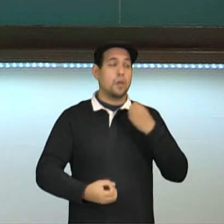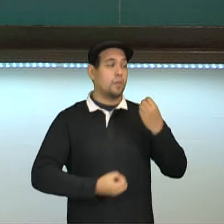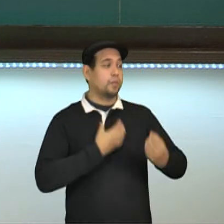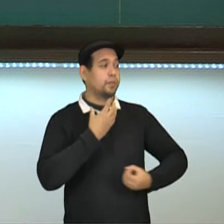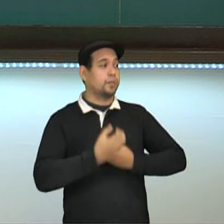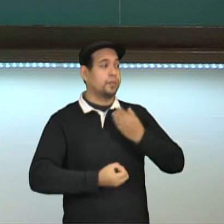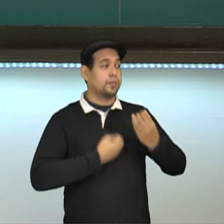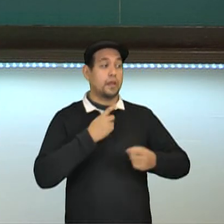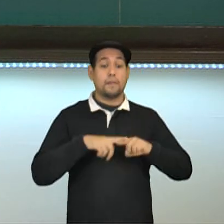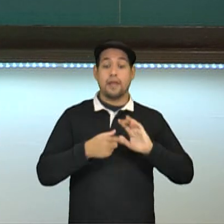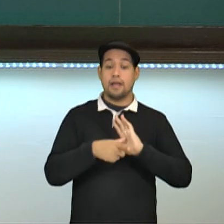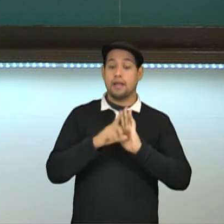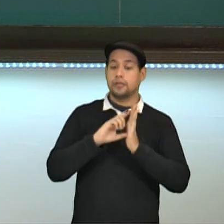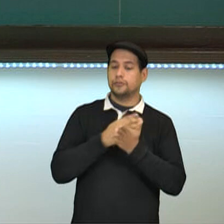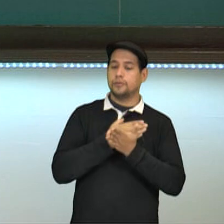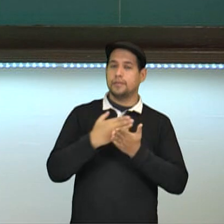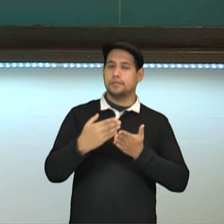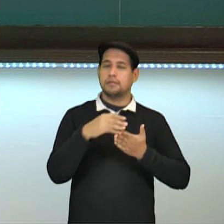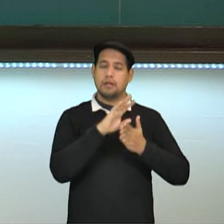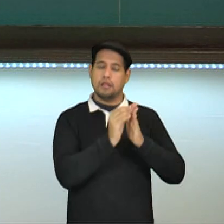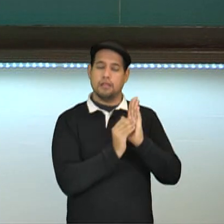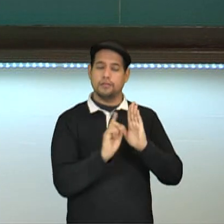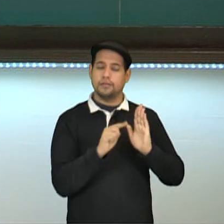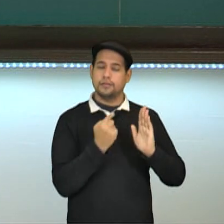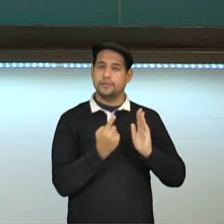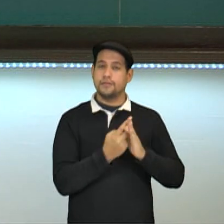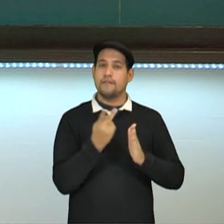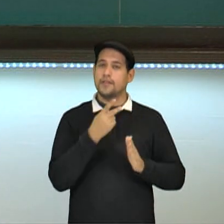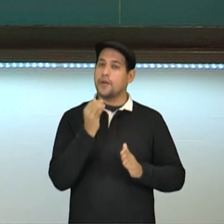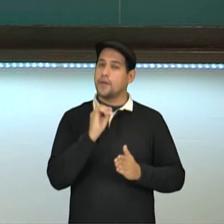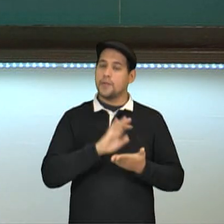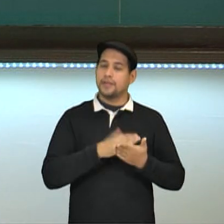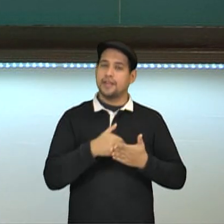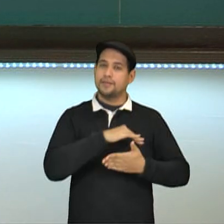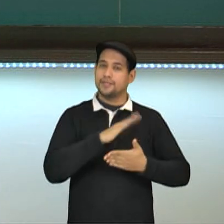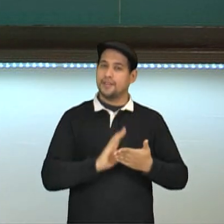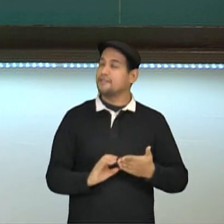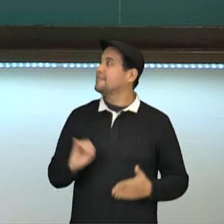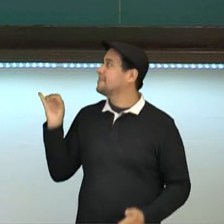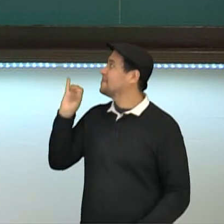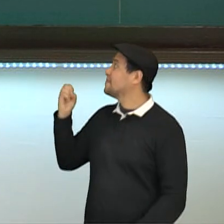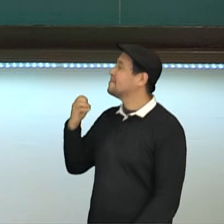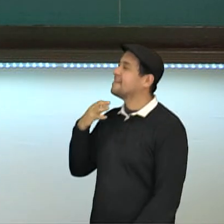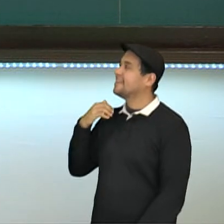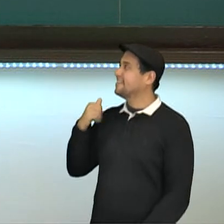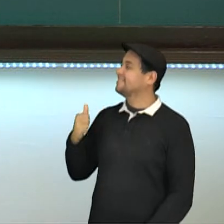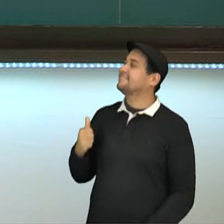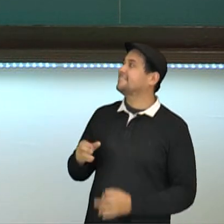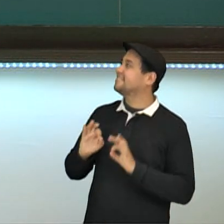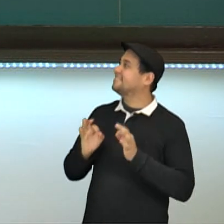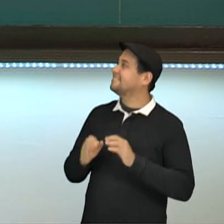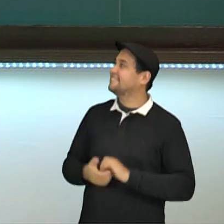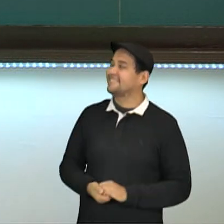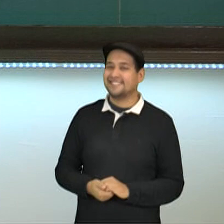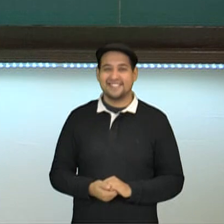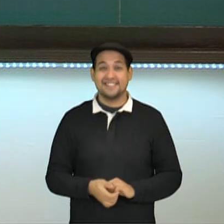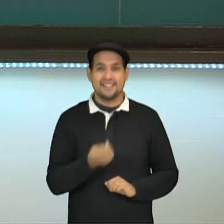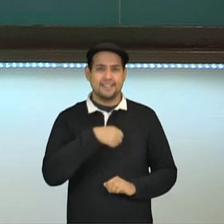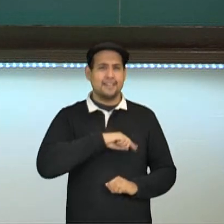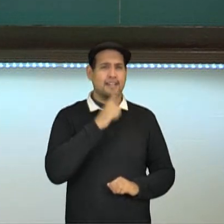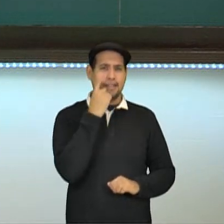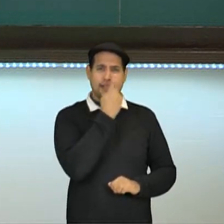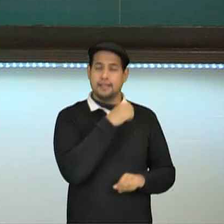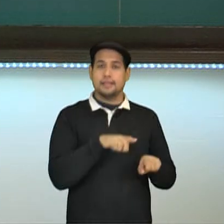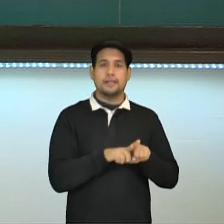poema. Antes de irmos aos conteúdos, vamos cumprimentar o nosso intérprete Kelvin. Tudo bem, Kelvin?